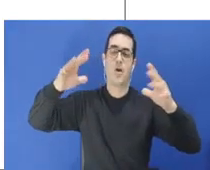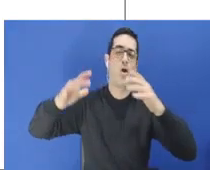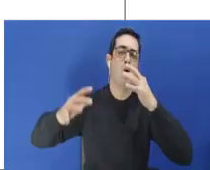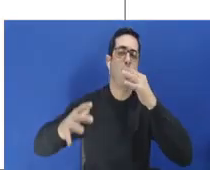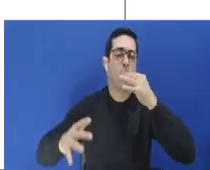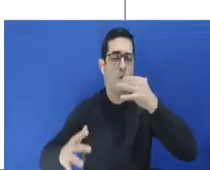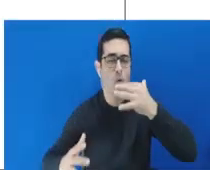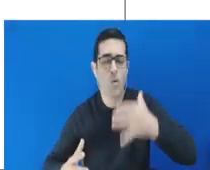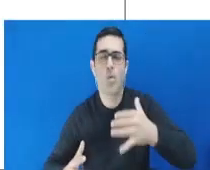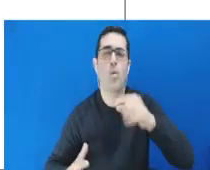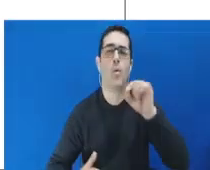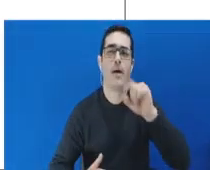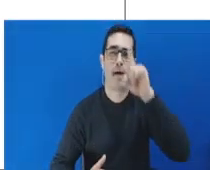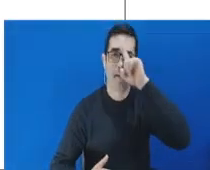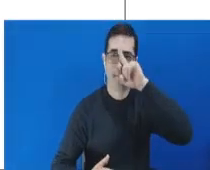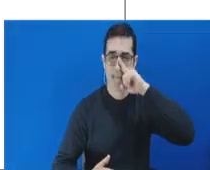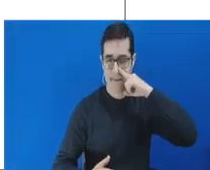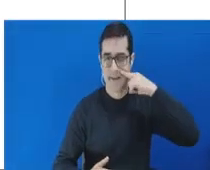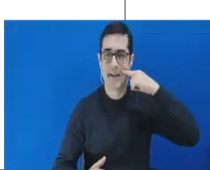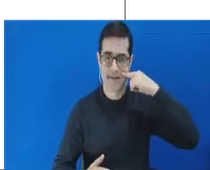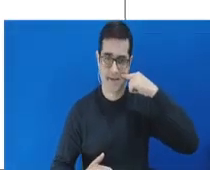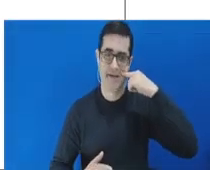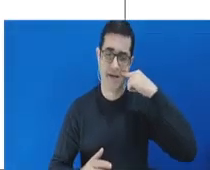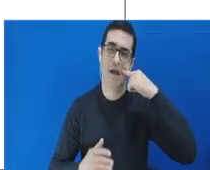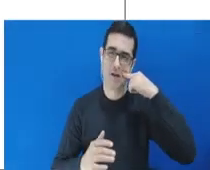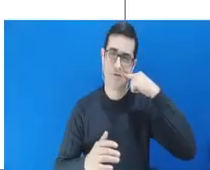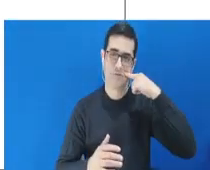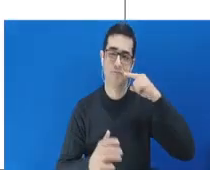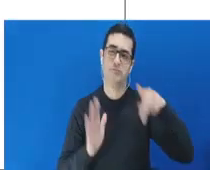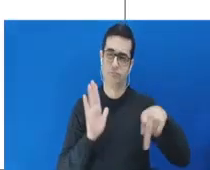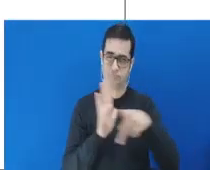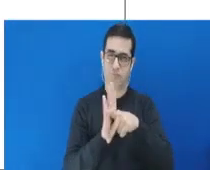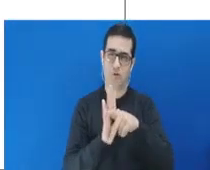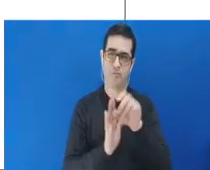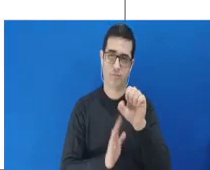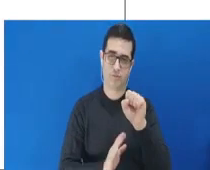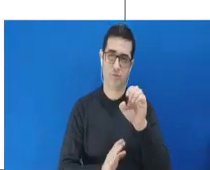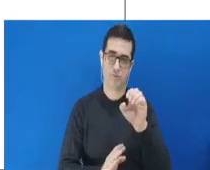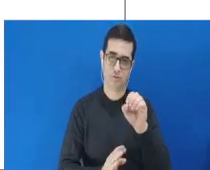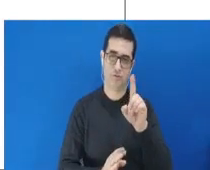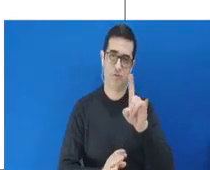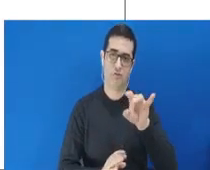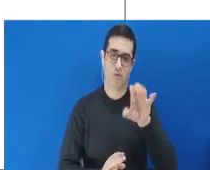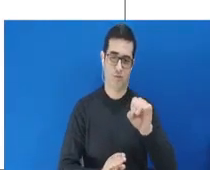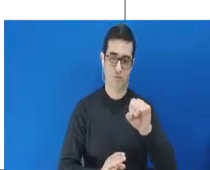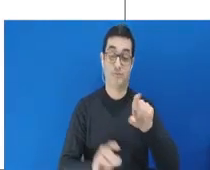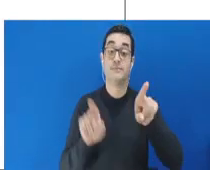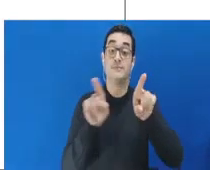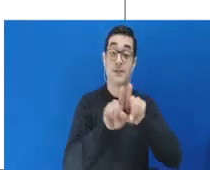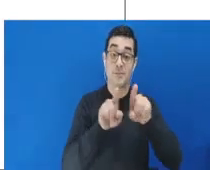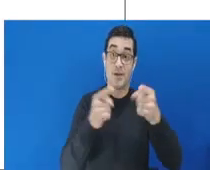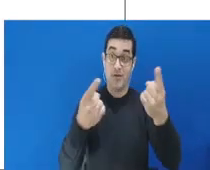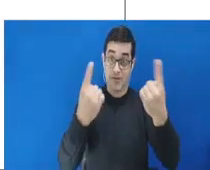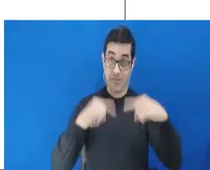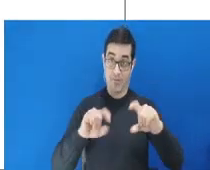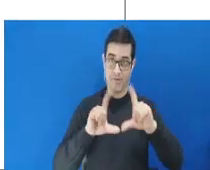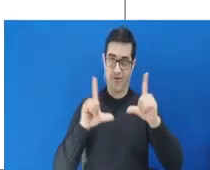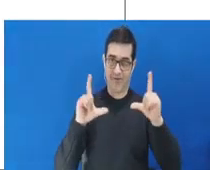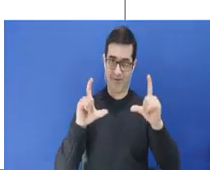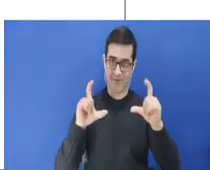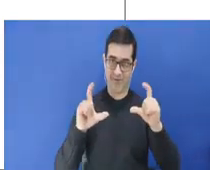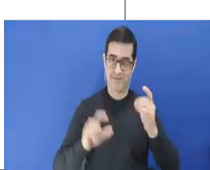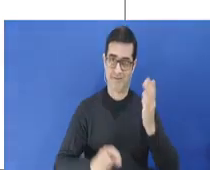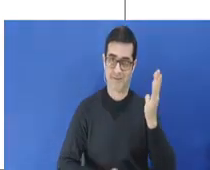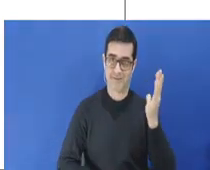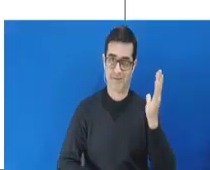o tom amarelado, que é característico do sódio. Outra questão é o ferro. Quando a gente aquece o ferro